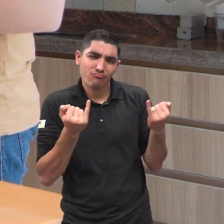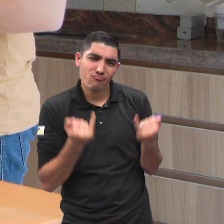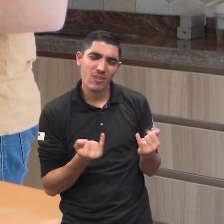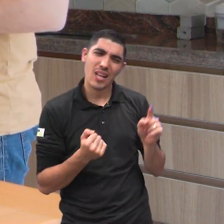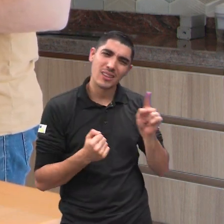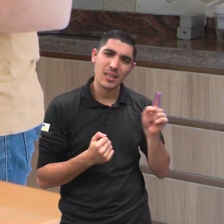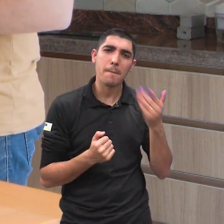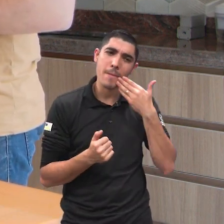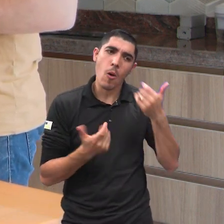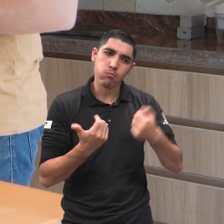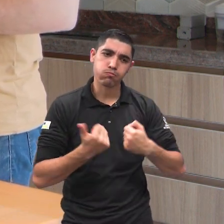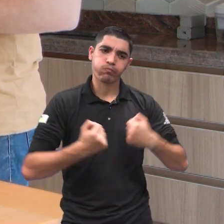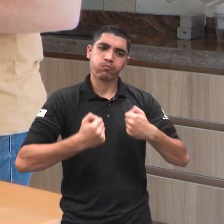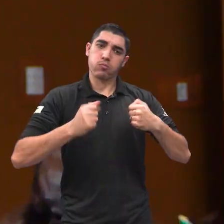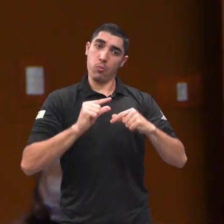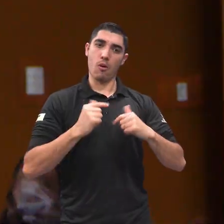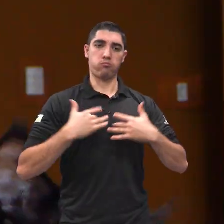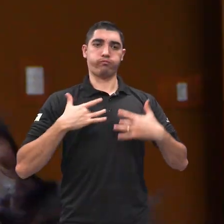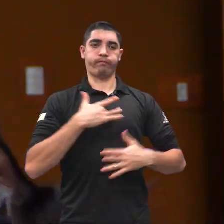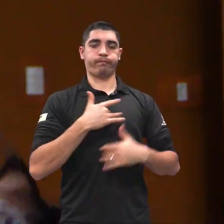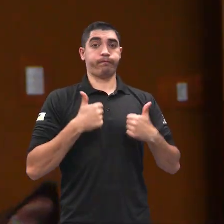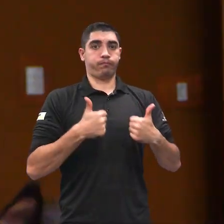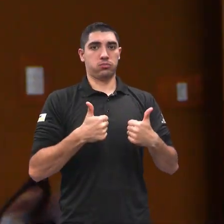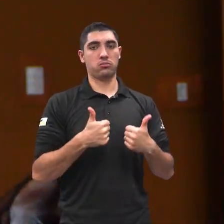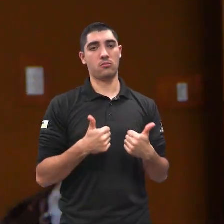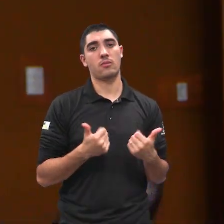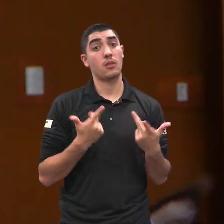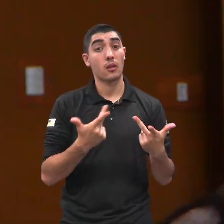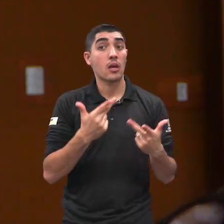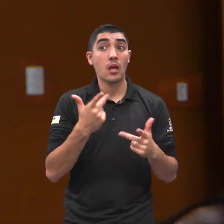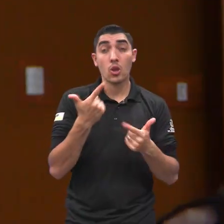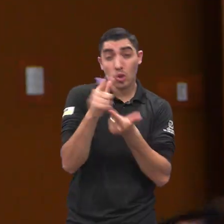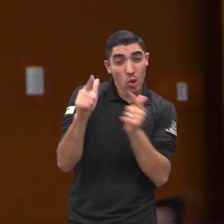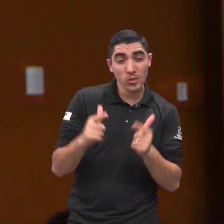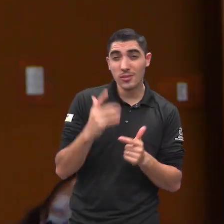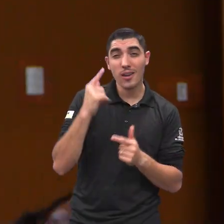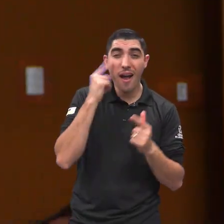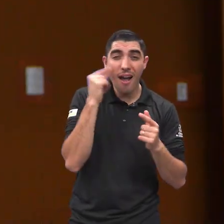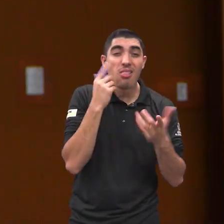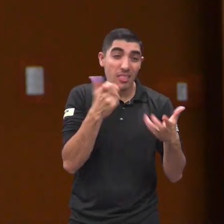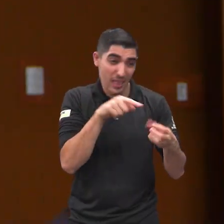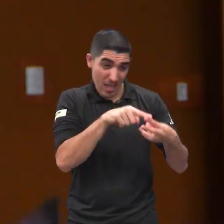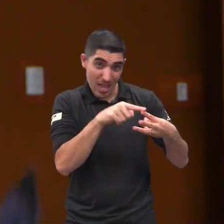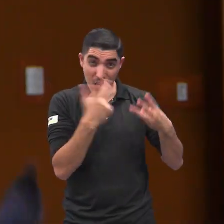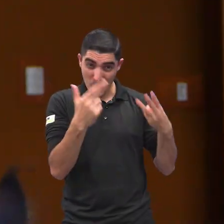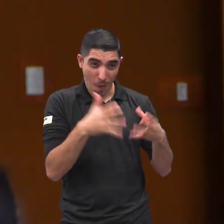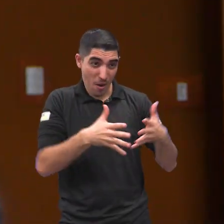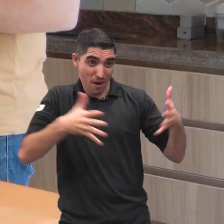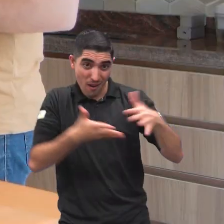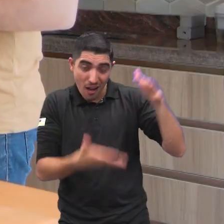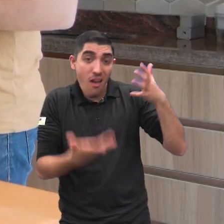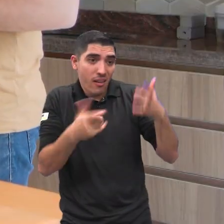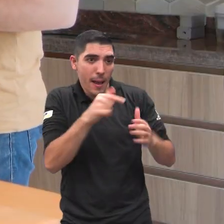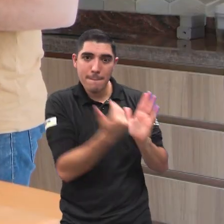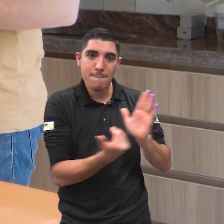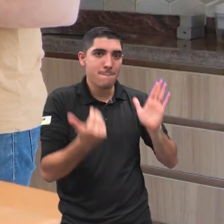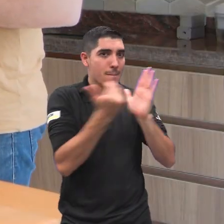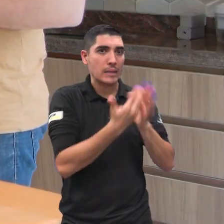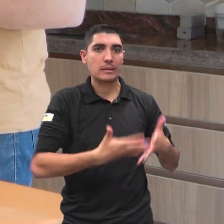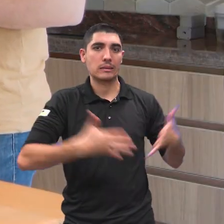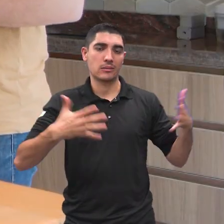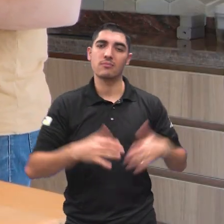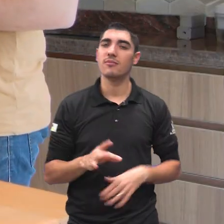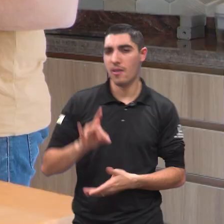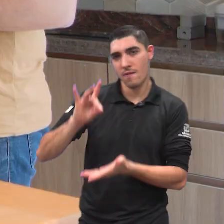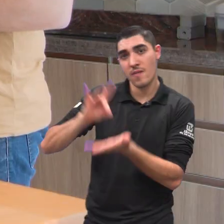muito magro também não é legal. Então a gente quer que ele fique grande, eu acho que é o que acontecendo com todo mundo que tem Maine Coon, quer que ele cresça e acaba dando mais comida. Exatamente.